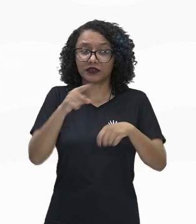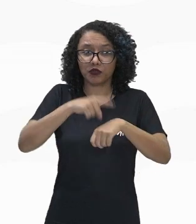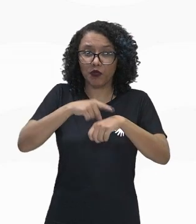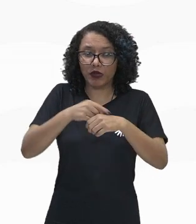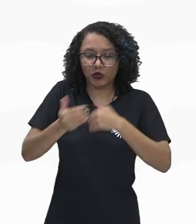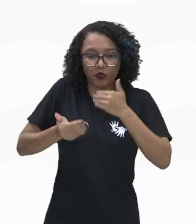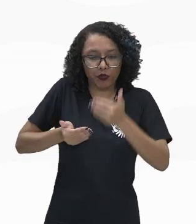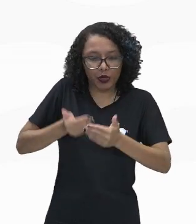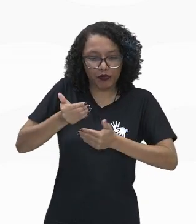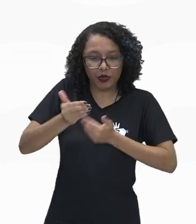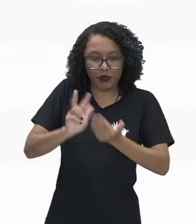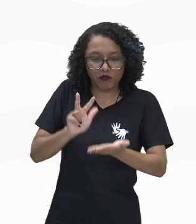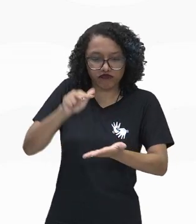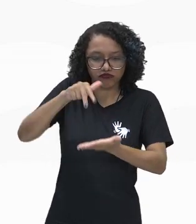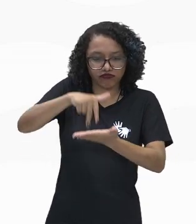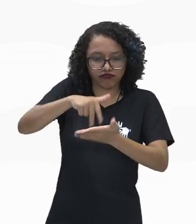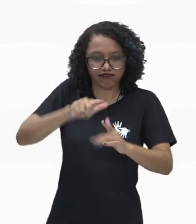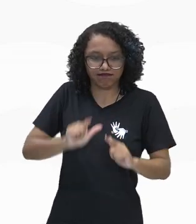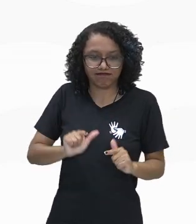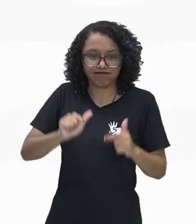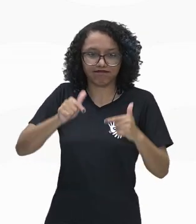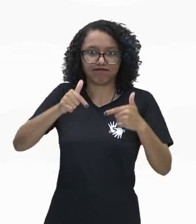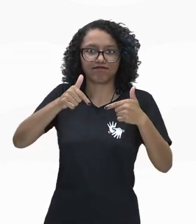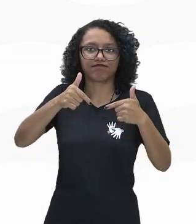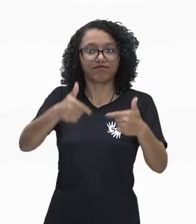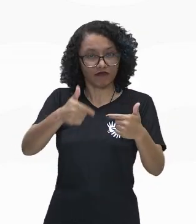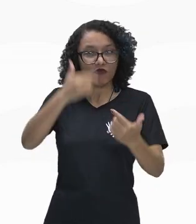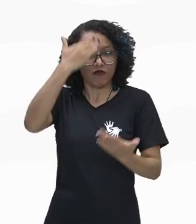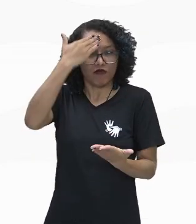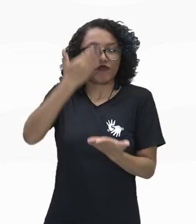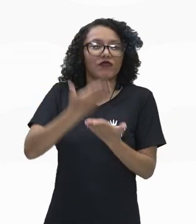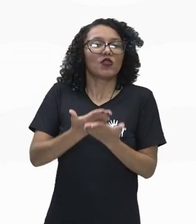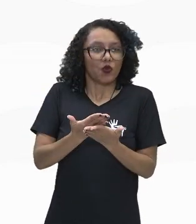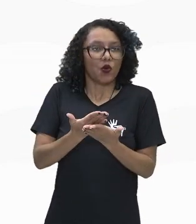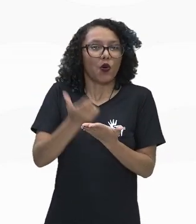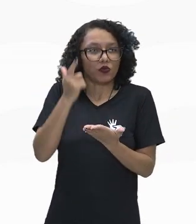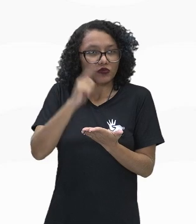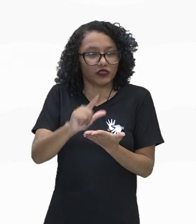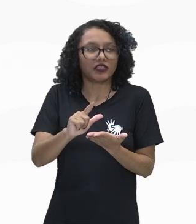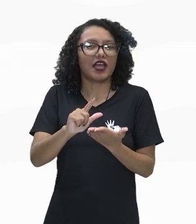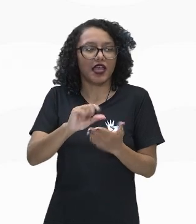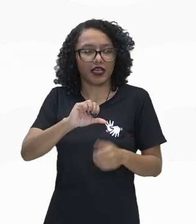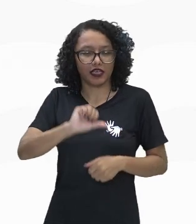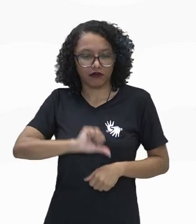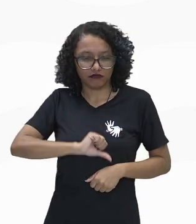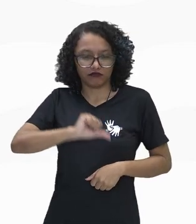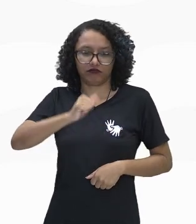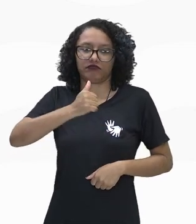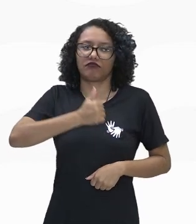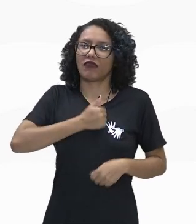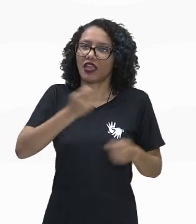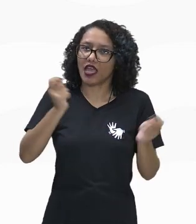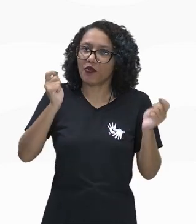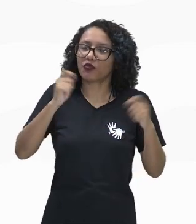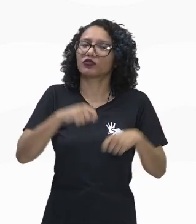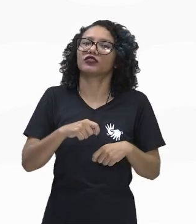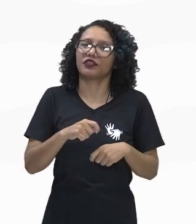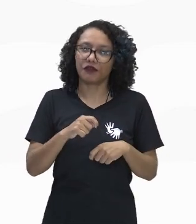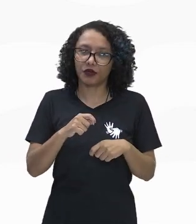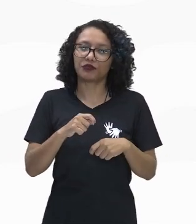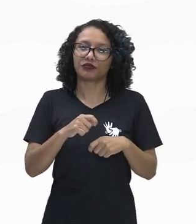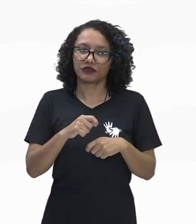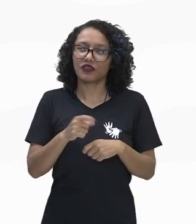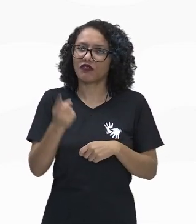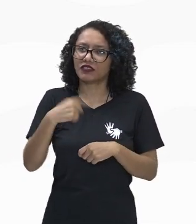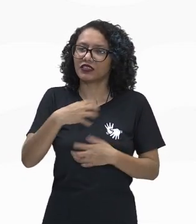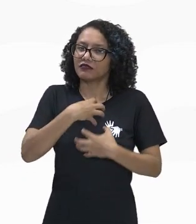protagonista, vocês começam ali a ser mais confiantes, né? A ter a autoestima ali melhorada, e vocês começam ali a se